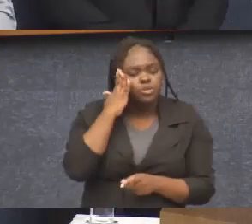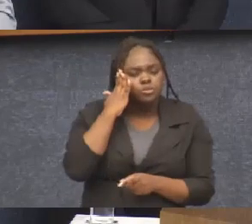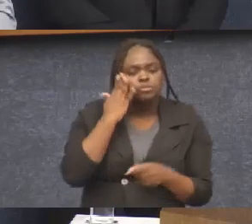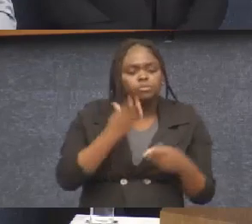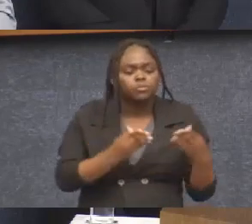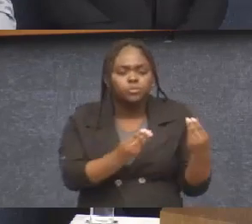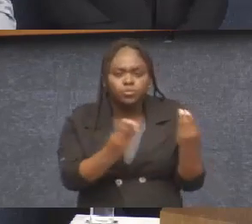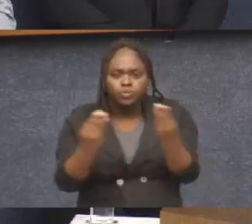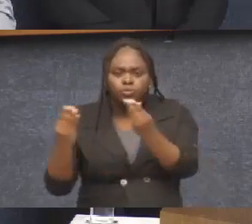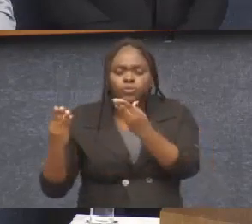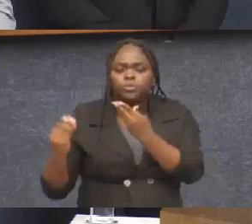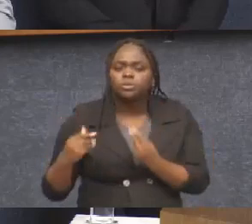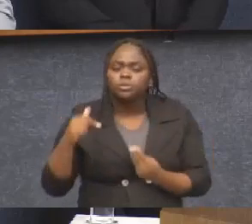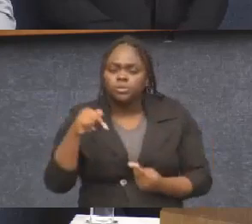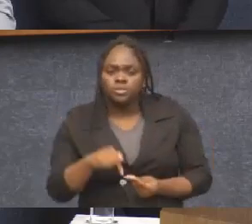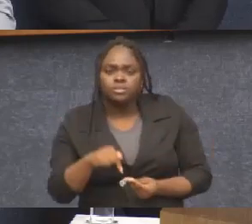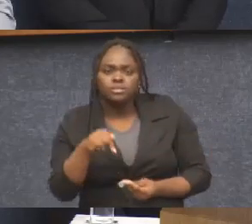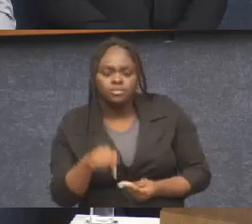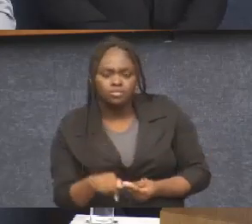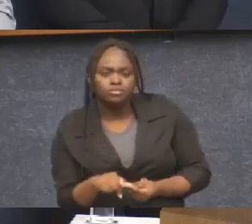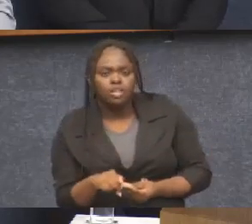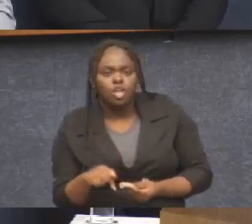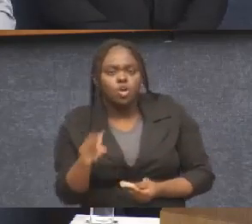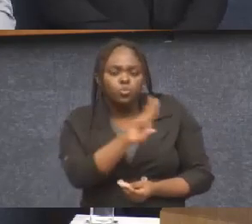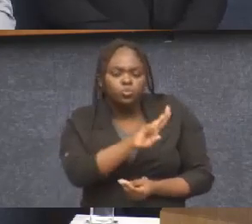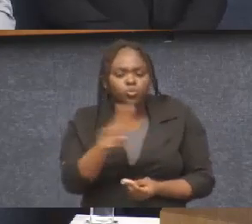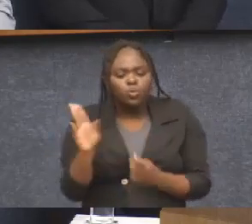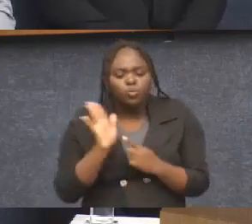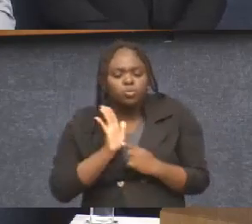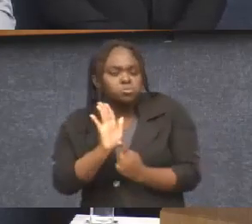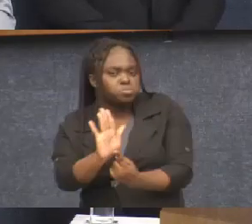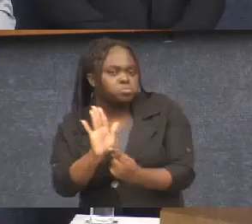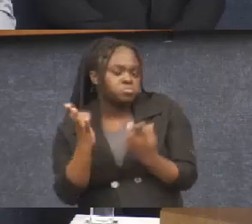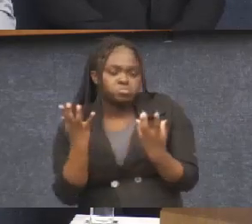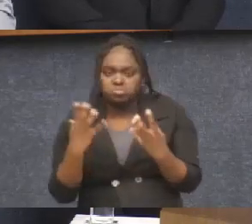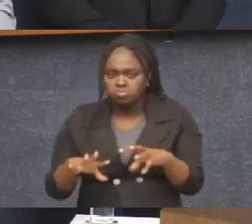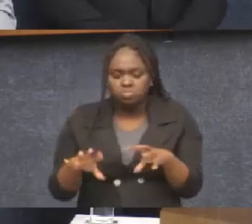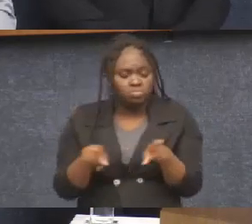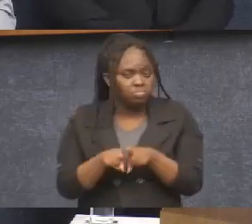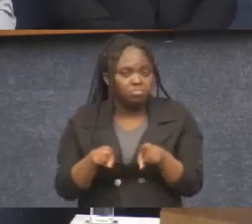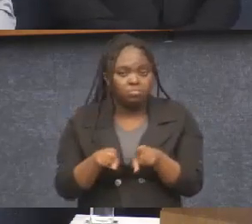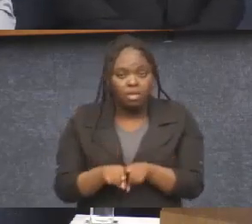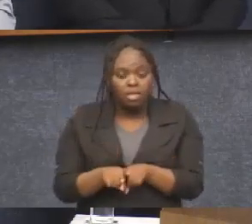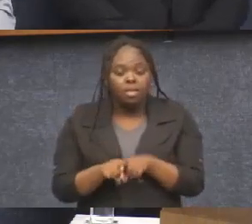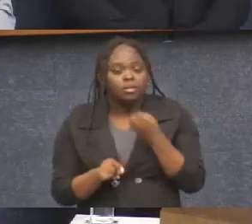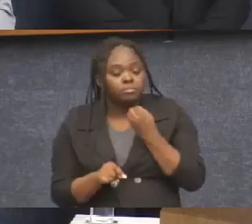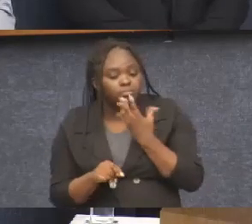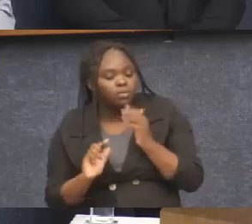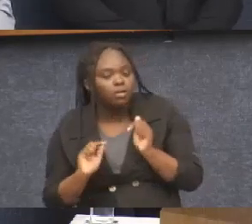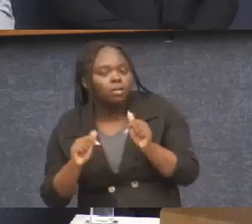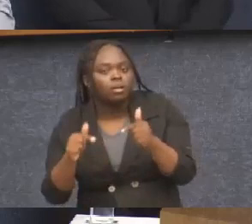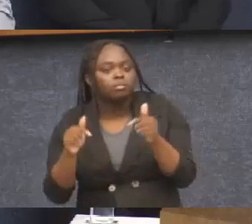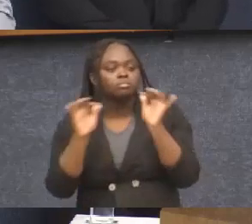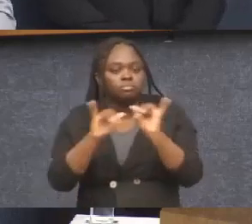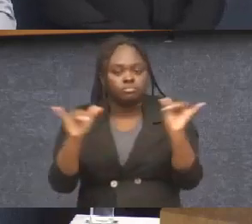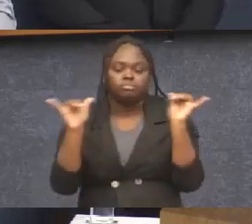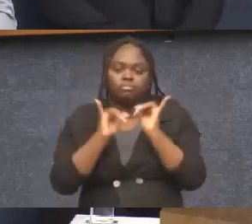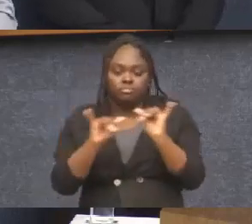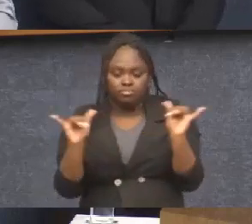aqui preferem não serem citados, nem que suas boas ações sejam